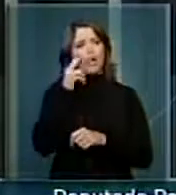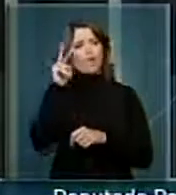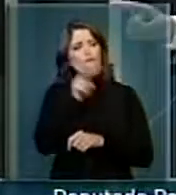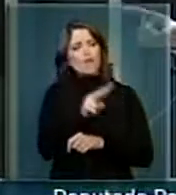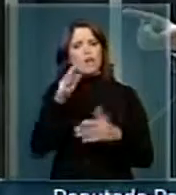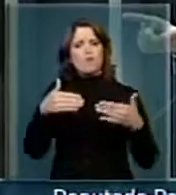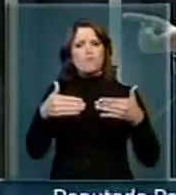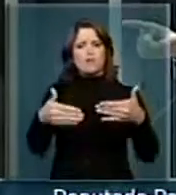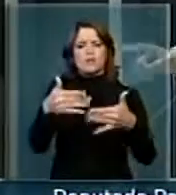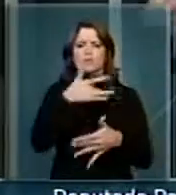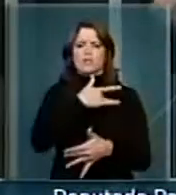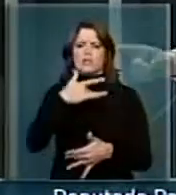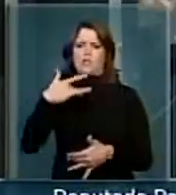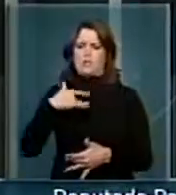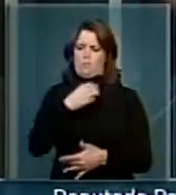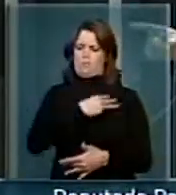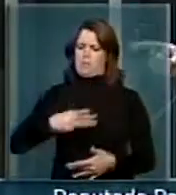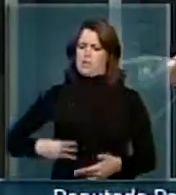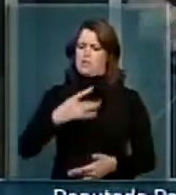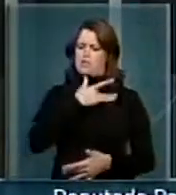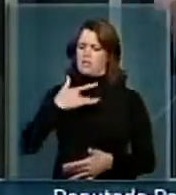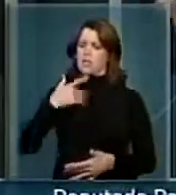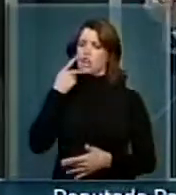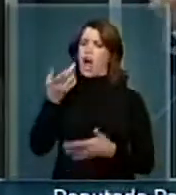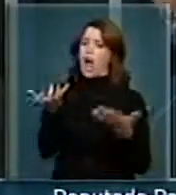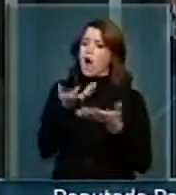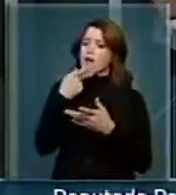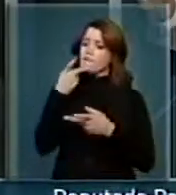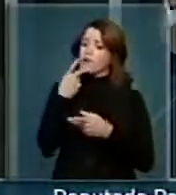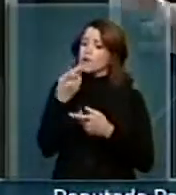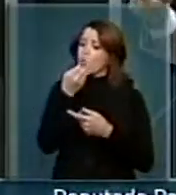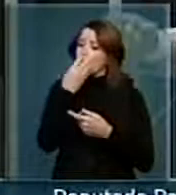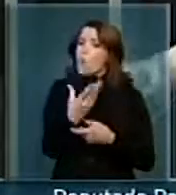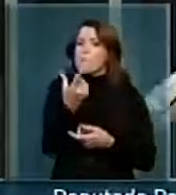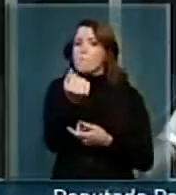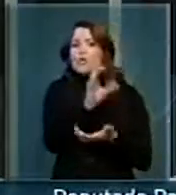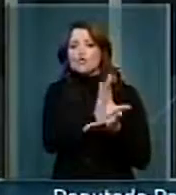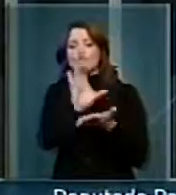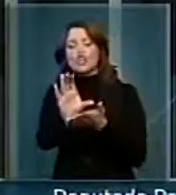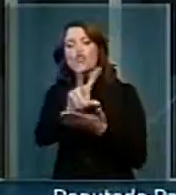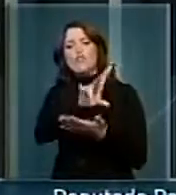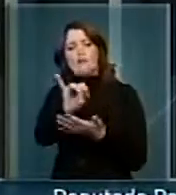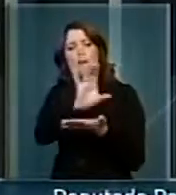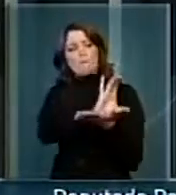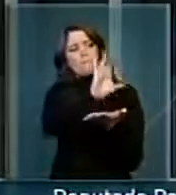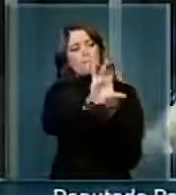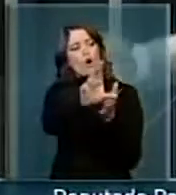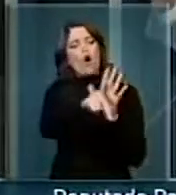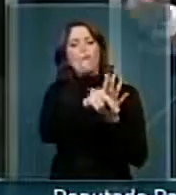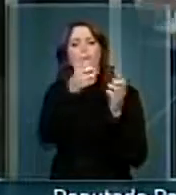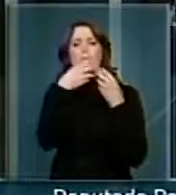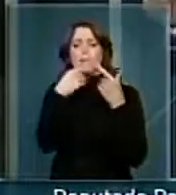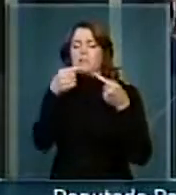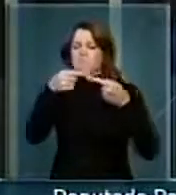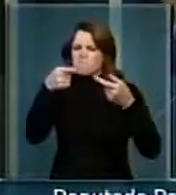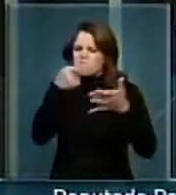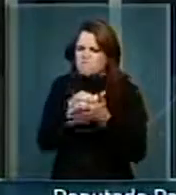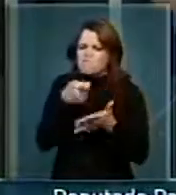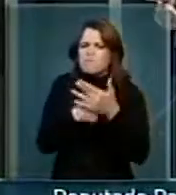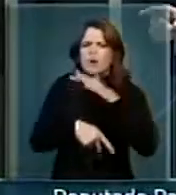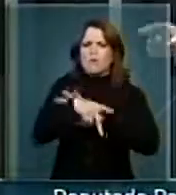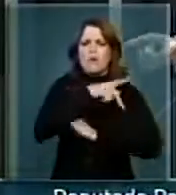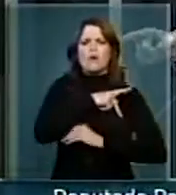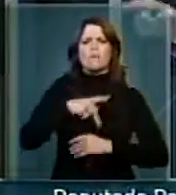ministro da Saúde agora fazendo bom uso destes recursos que serão destinados, exigindo da senhora